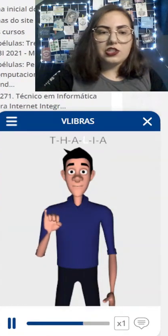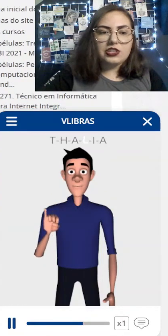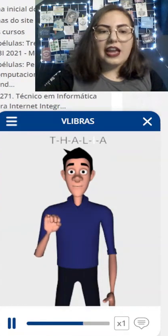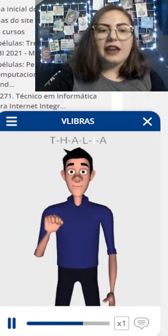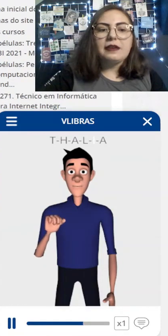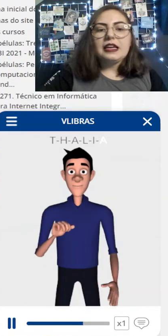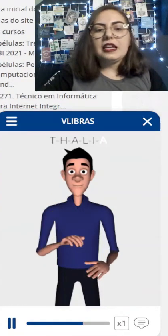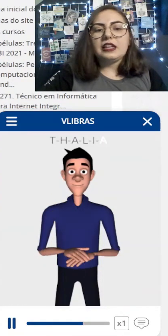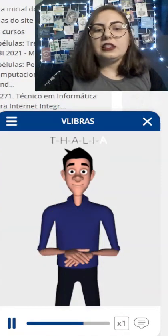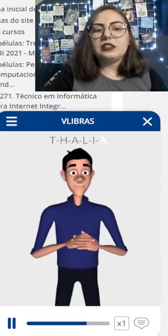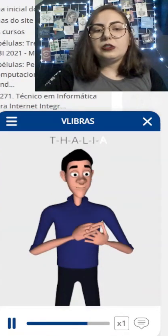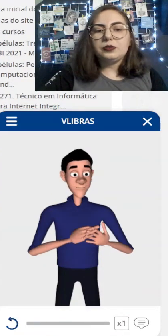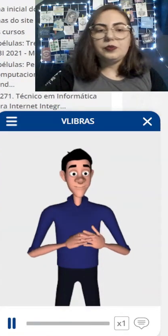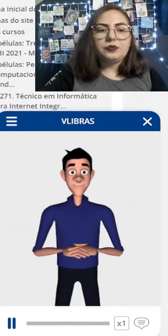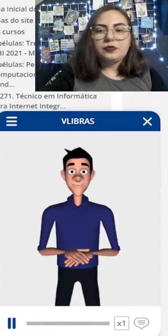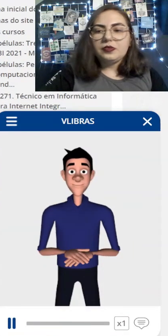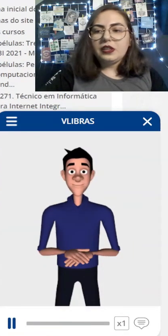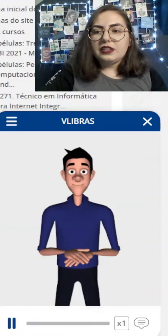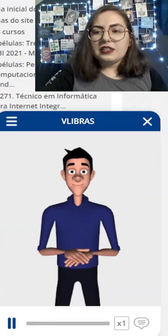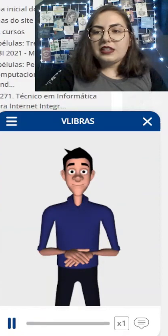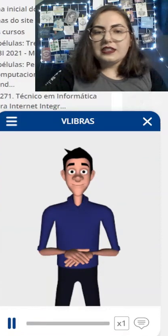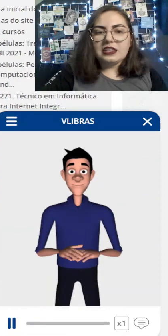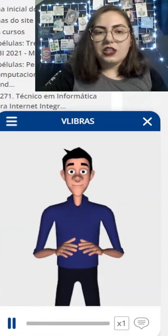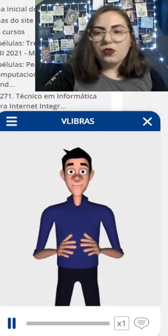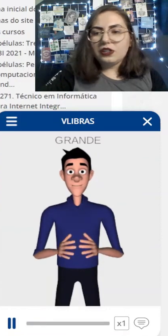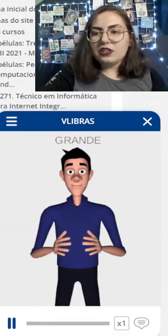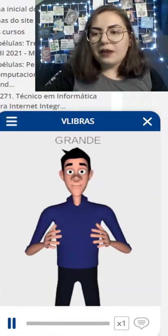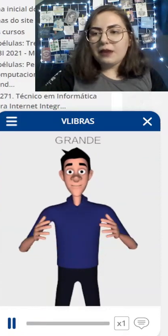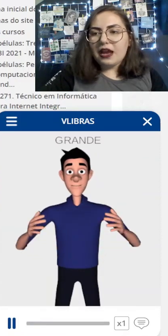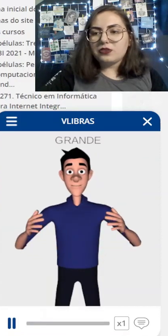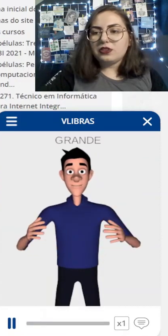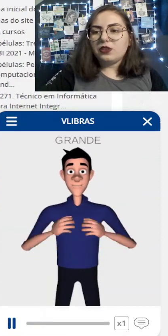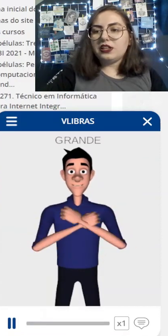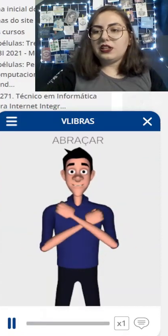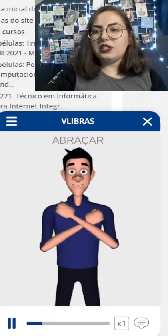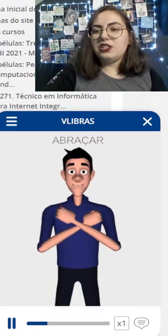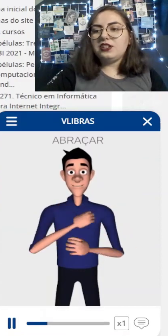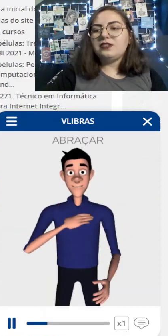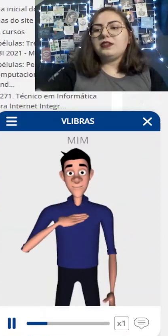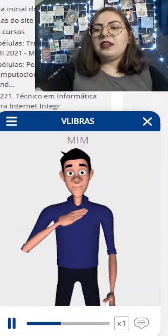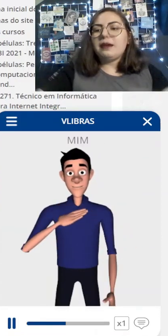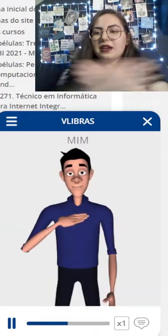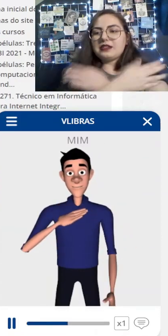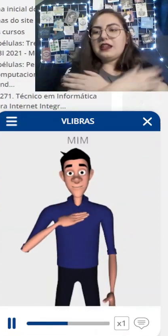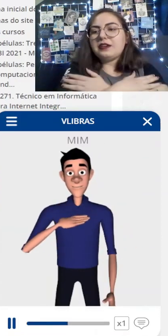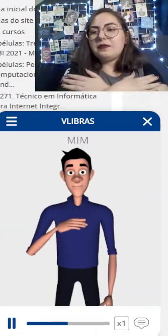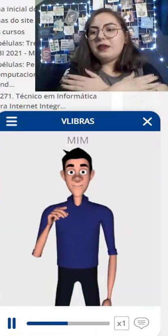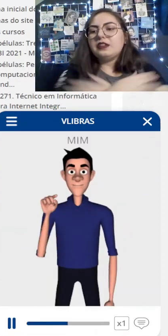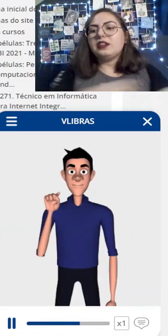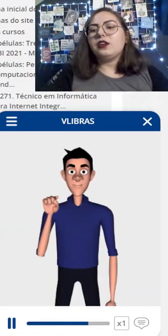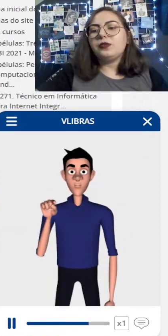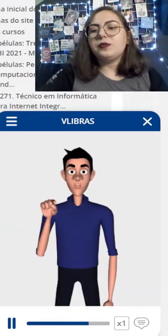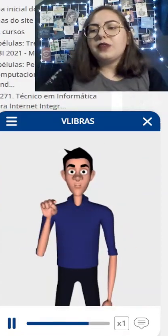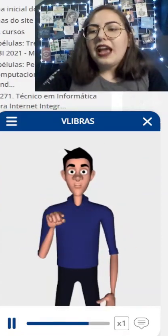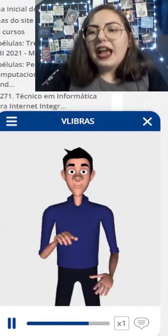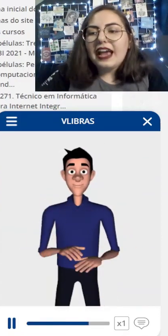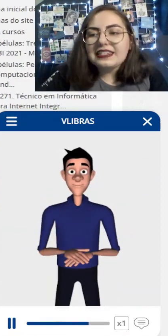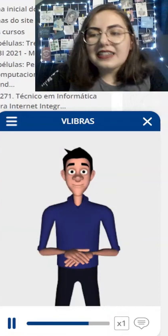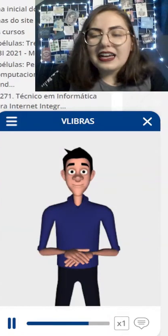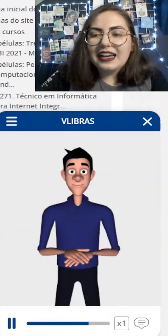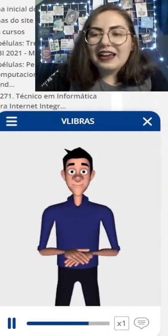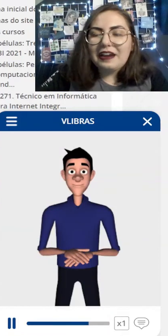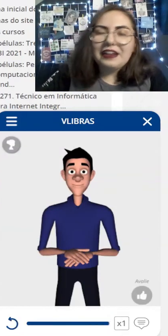Qual é o texto que a gente quer Então nesse caso aqui é um grande abraço então grande e abraçar Então